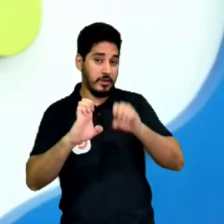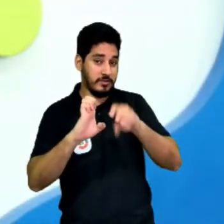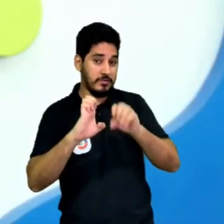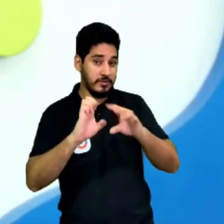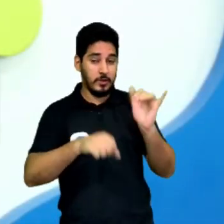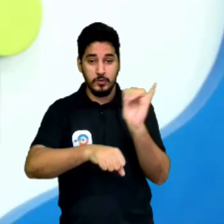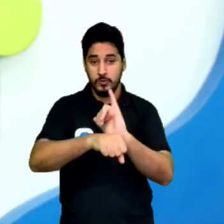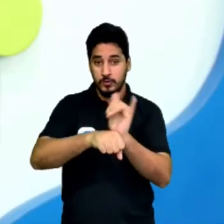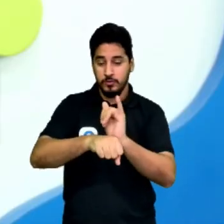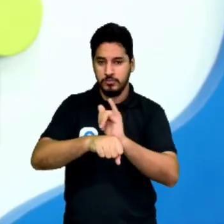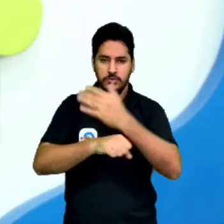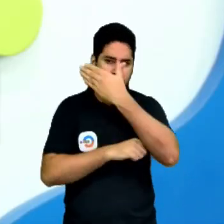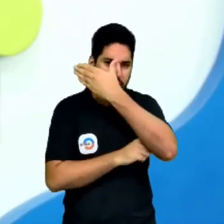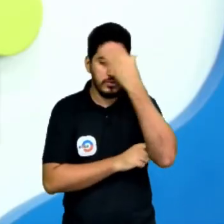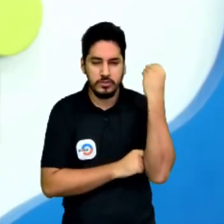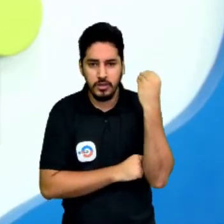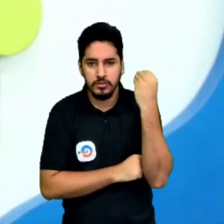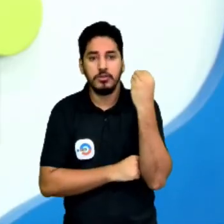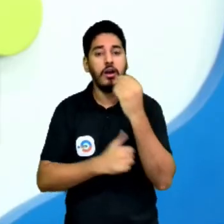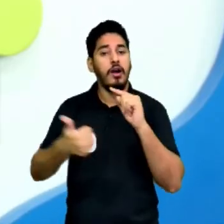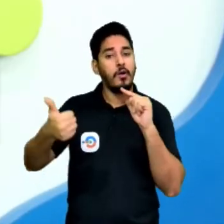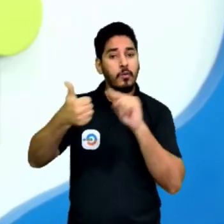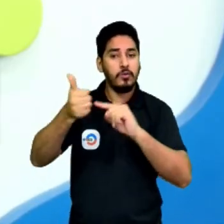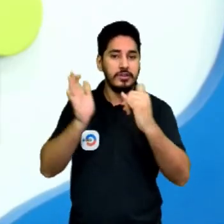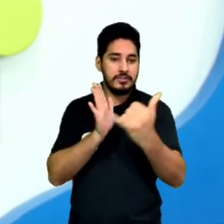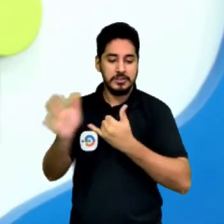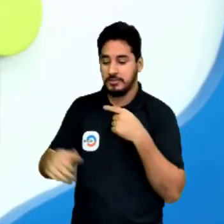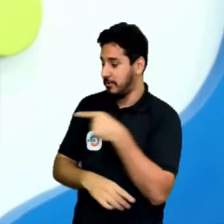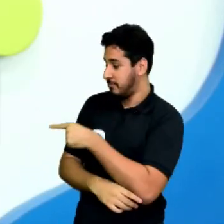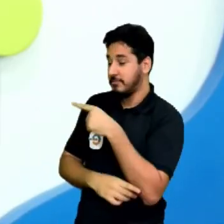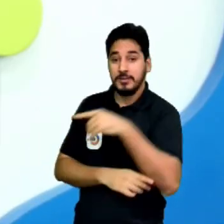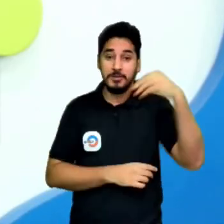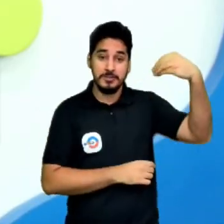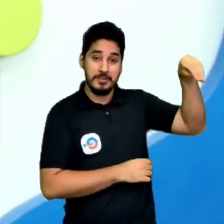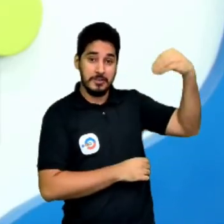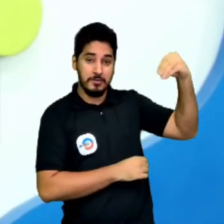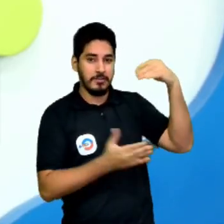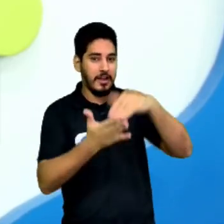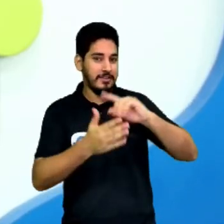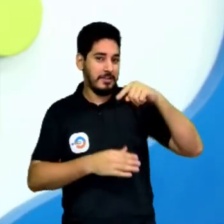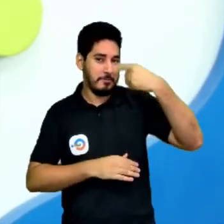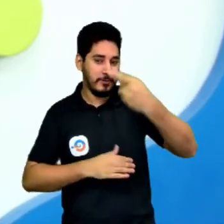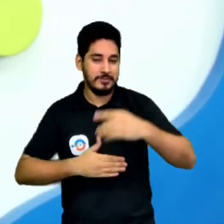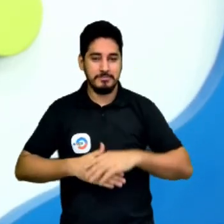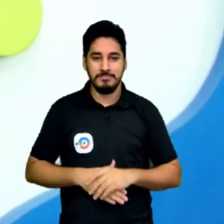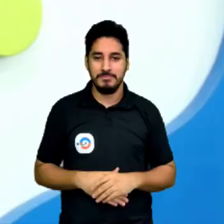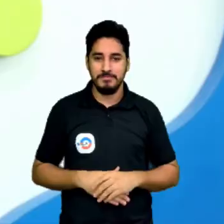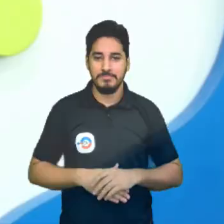E não se esqueça, curta, se inscreva e ative o sininho. Até breve!